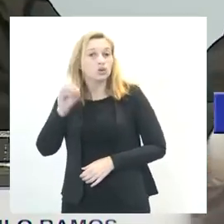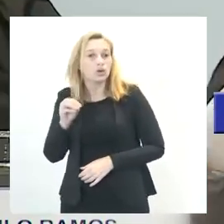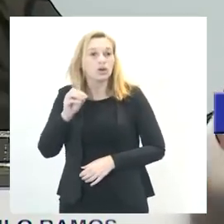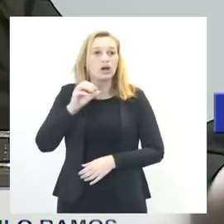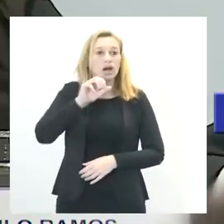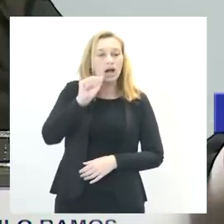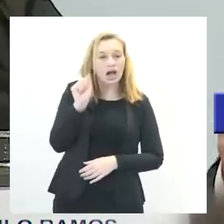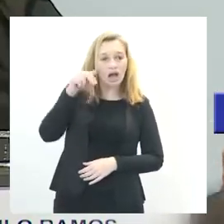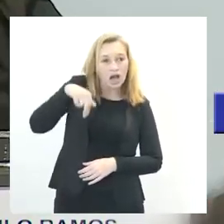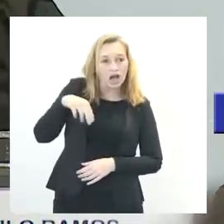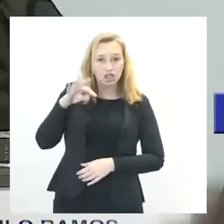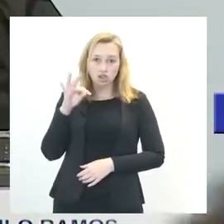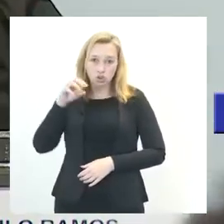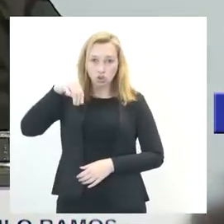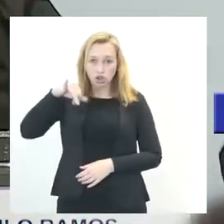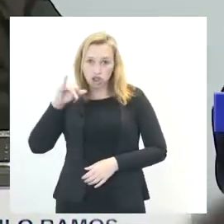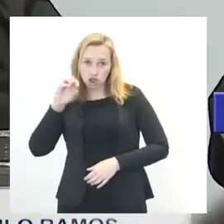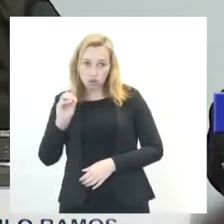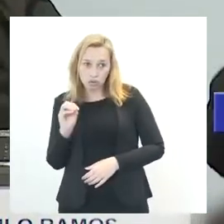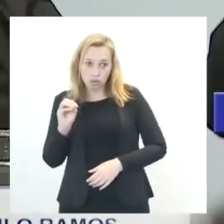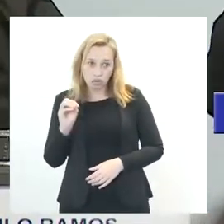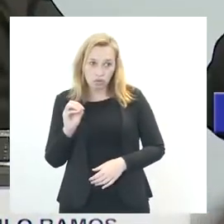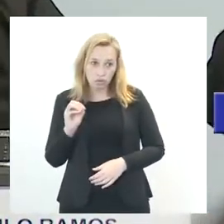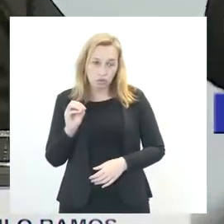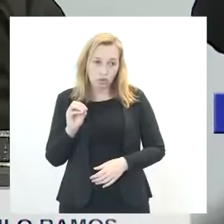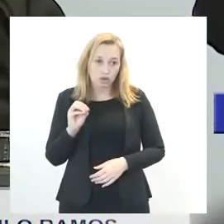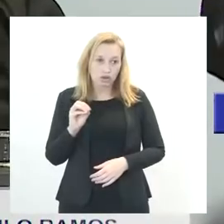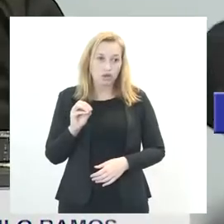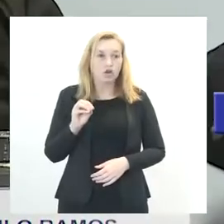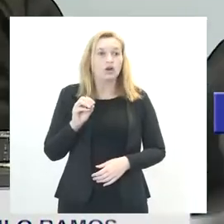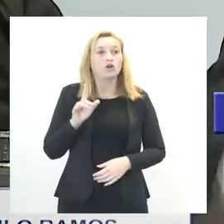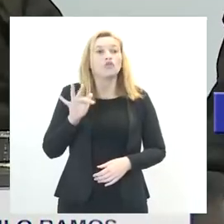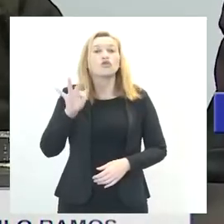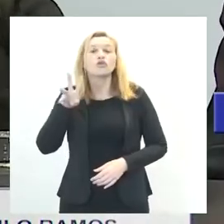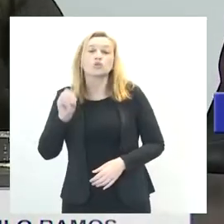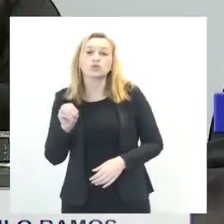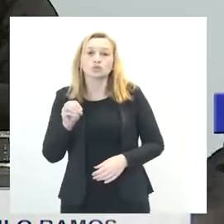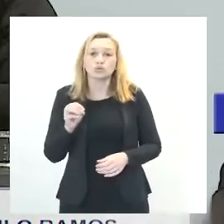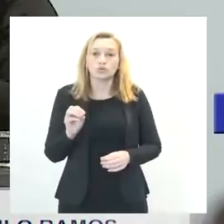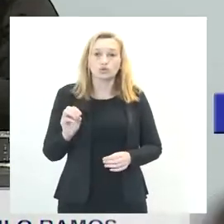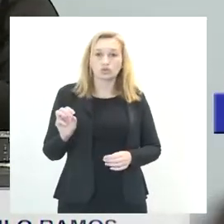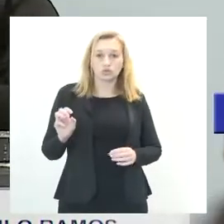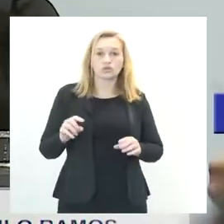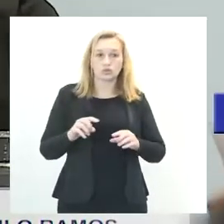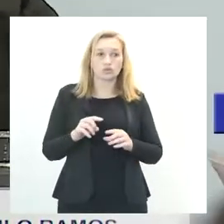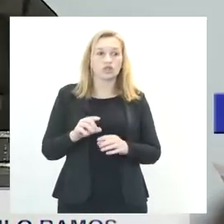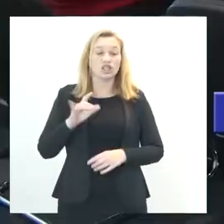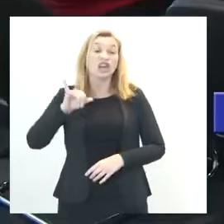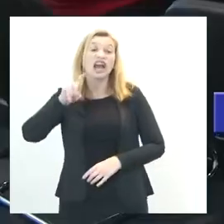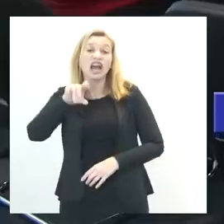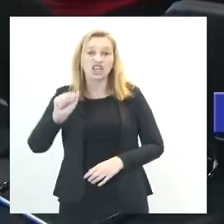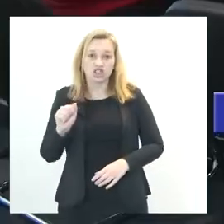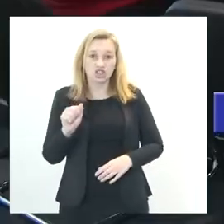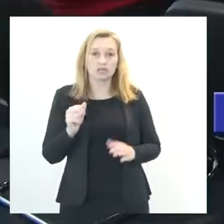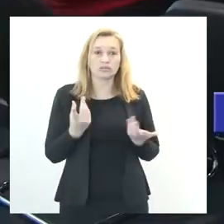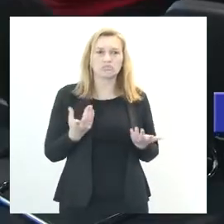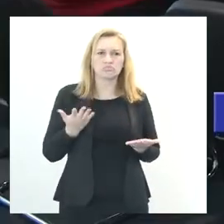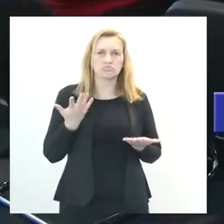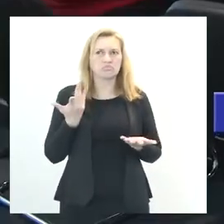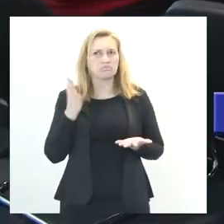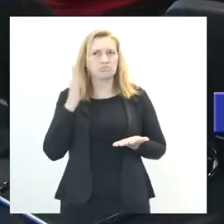Trevisan E aí chamaram de fluxo de caixa descontado e a previsão do lucro